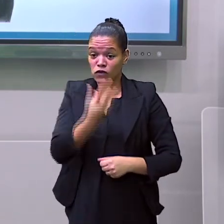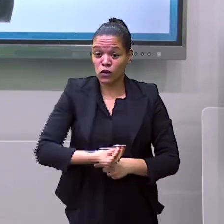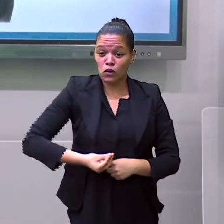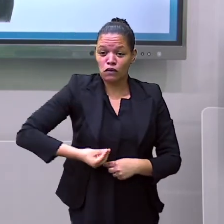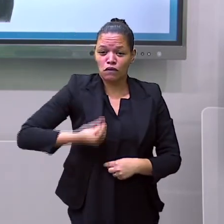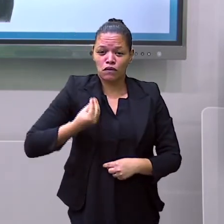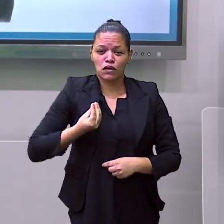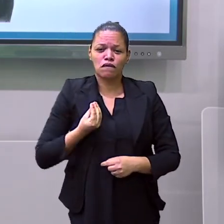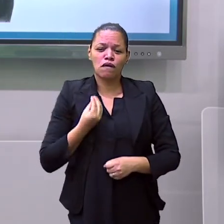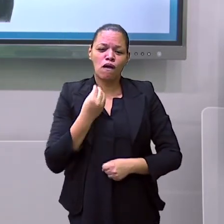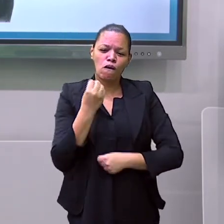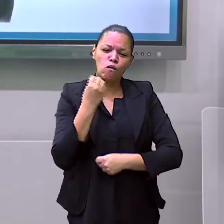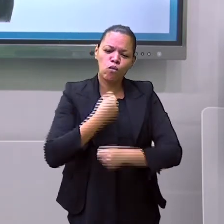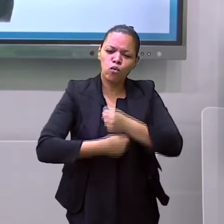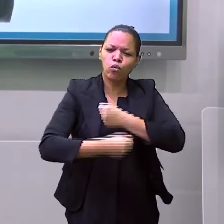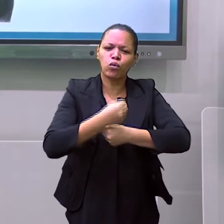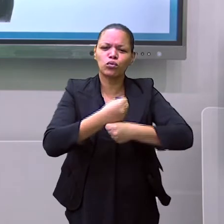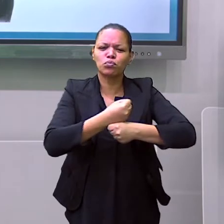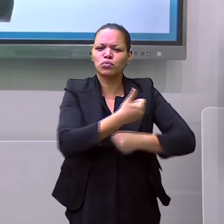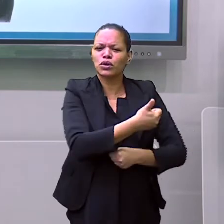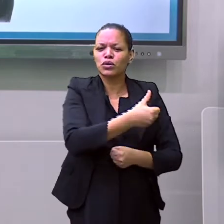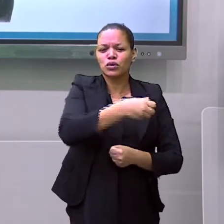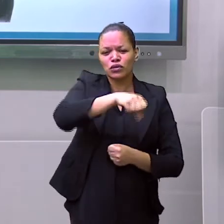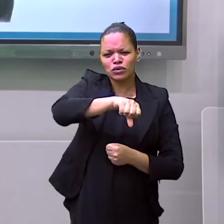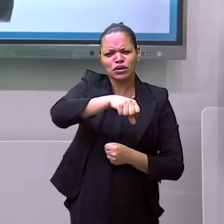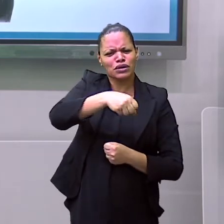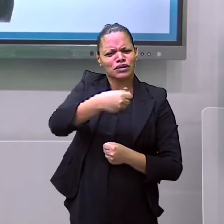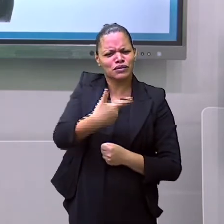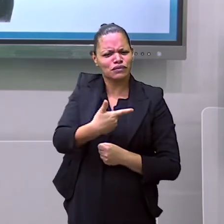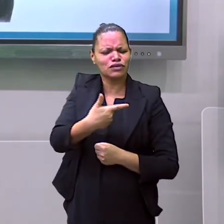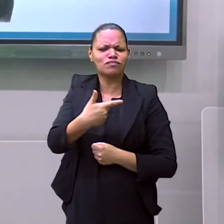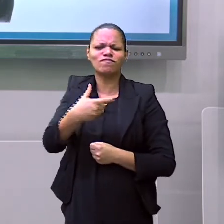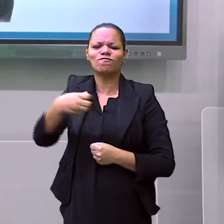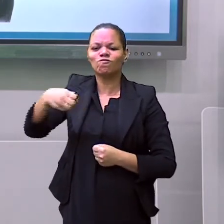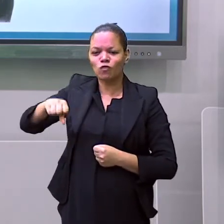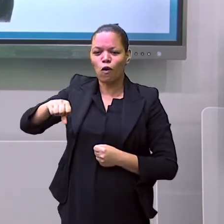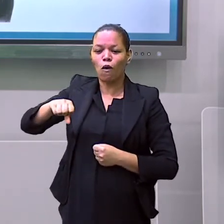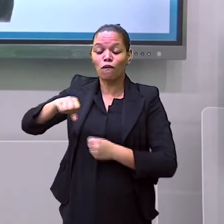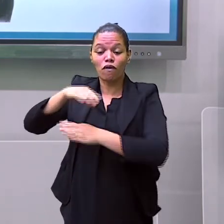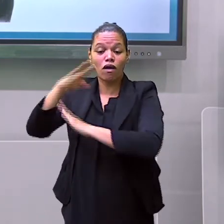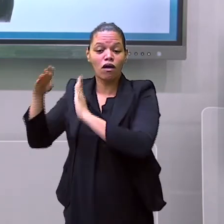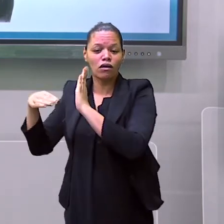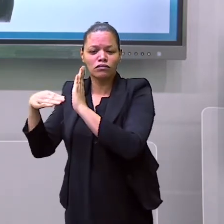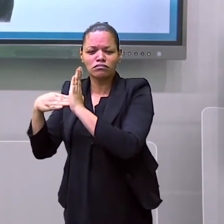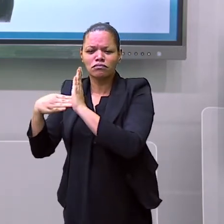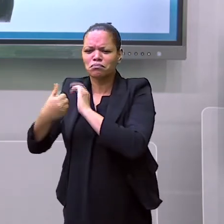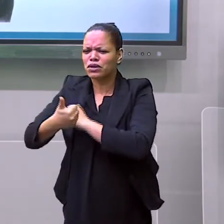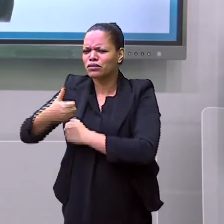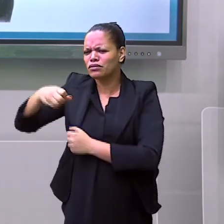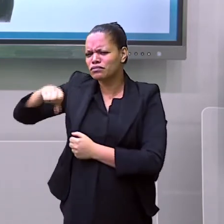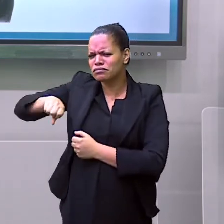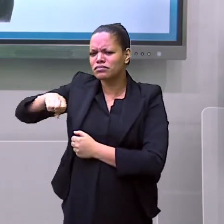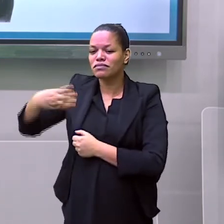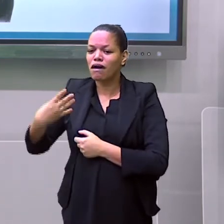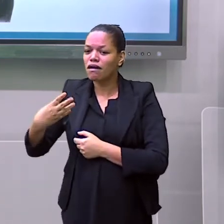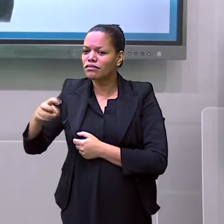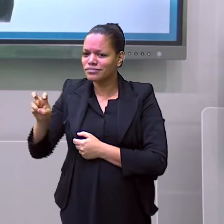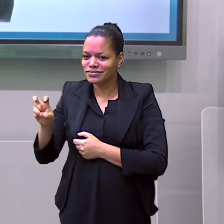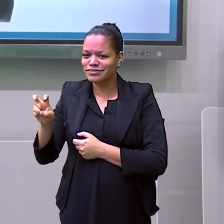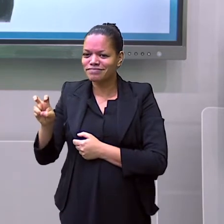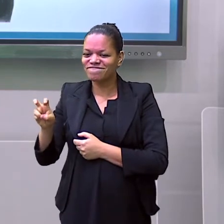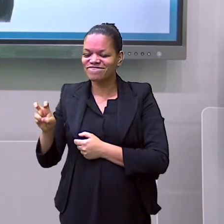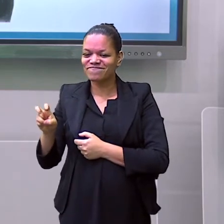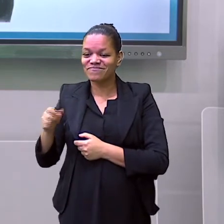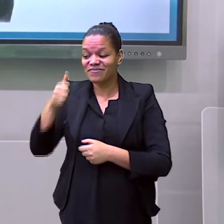a 1945. E ela admitia para ela mesma que ela achava muito estranho escrever um